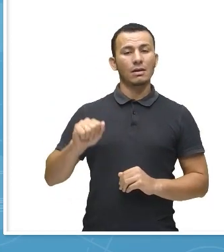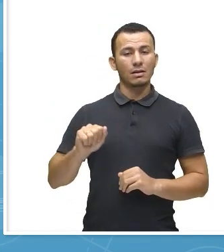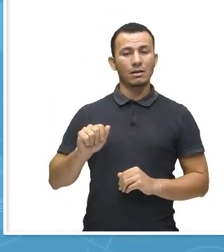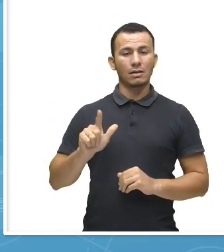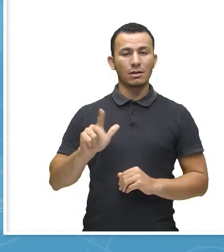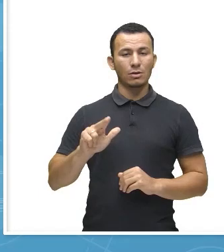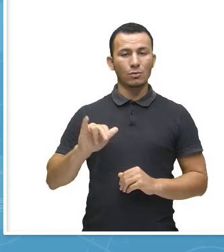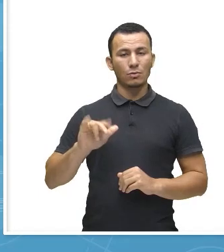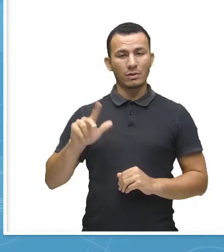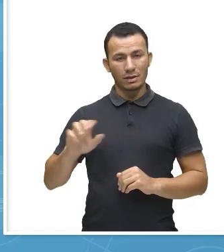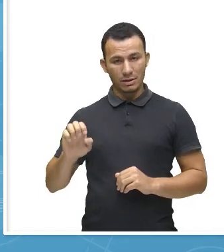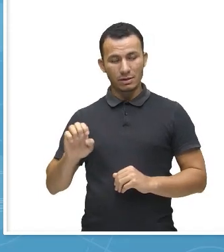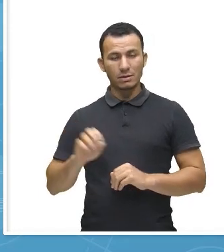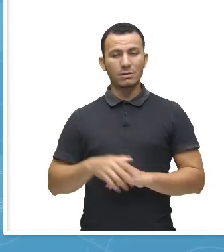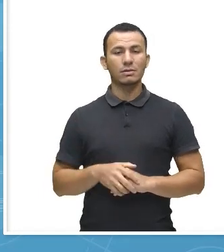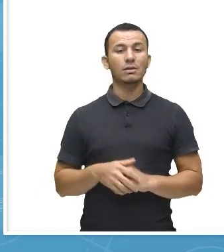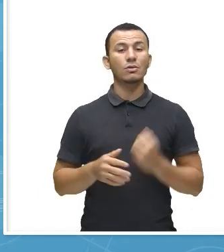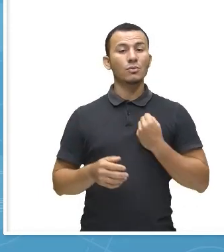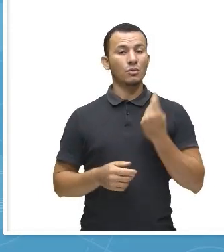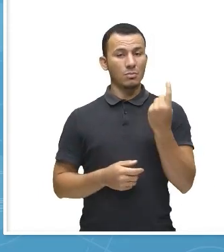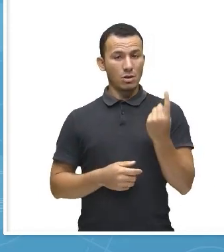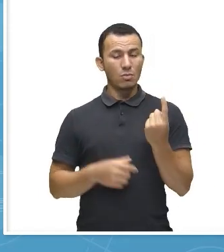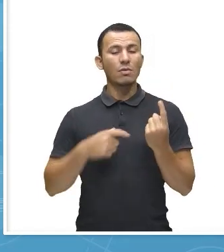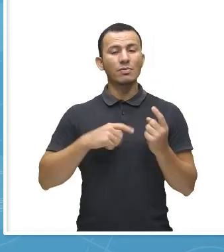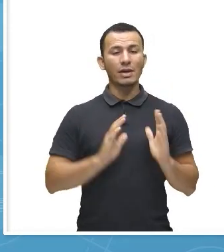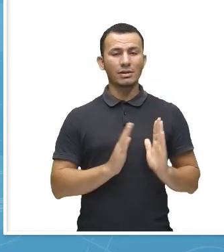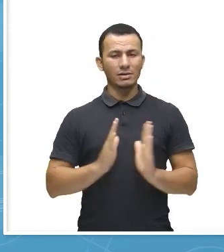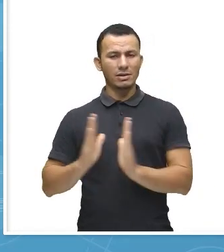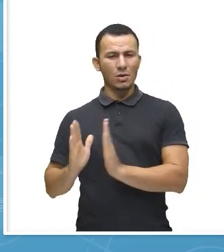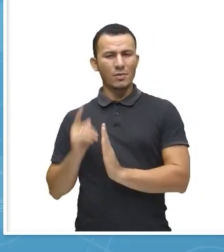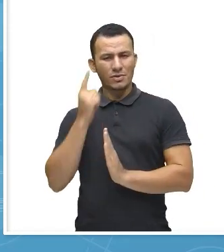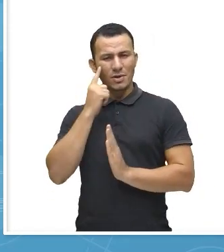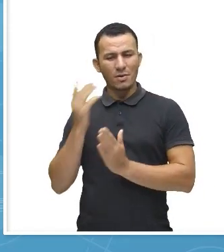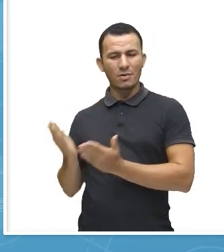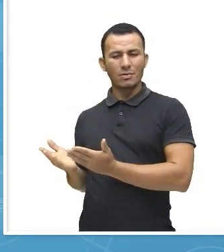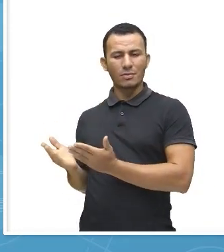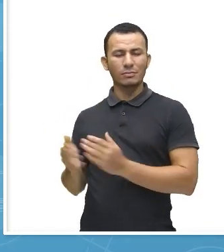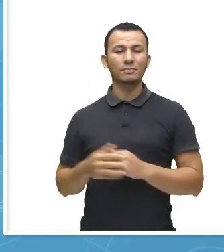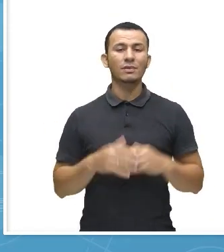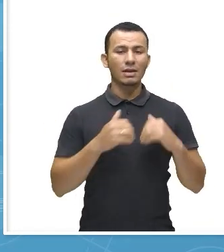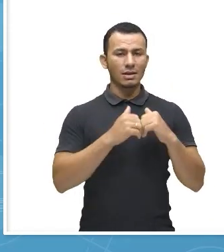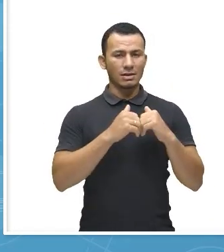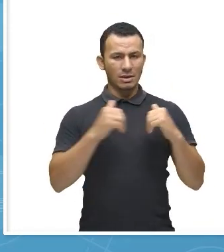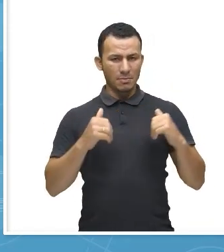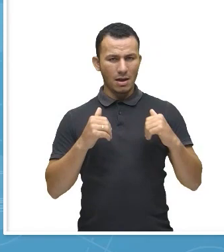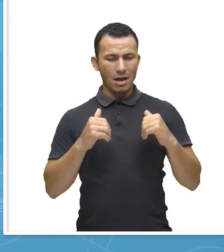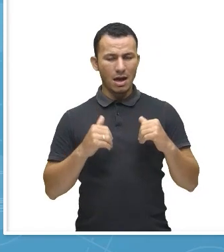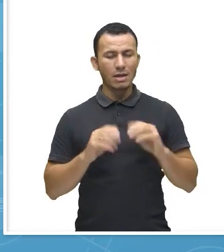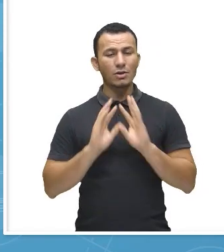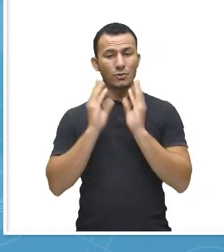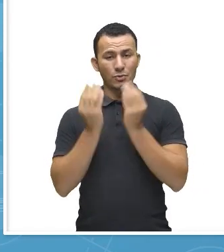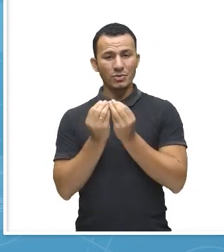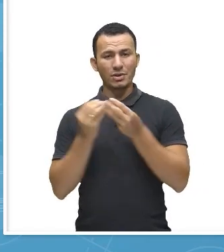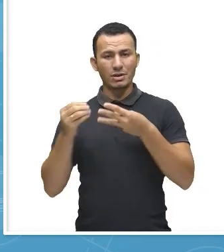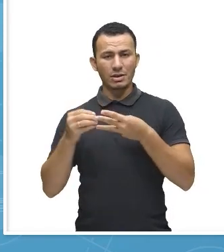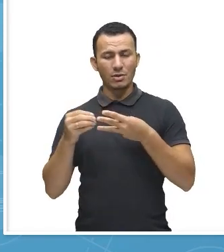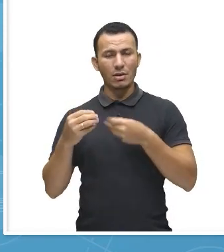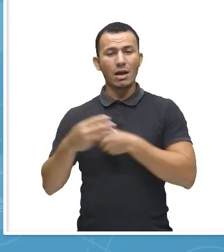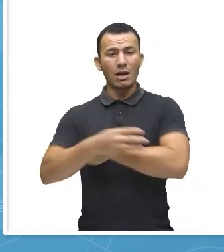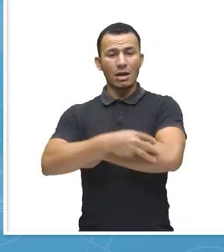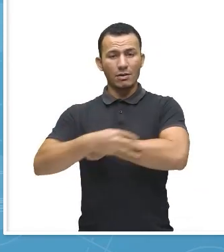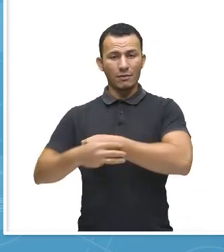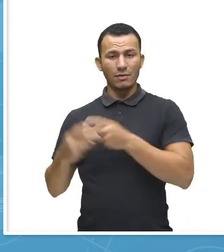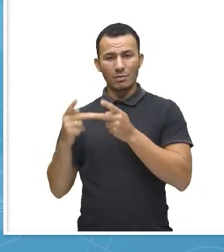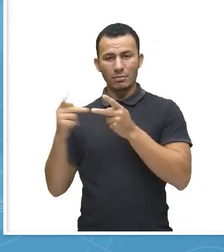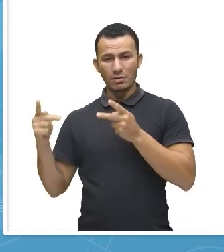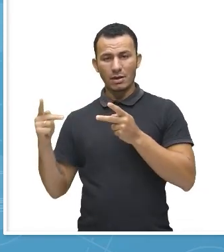primeira questão, né? Olha só, a sequência que ela trouxe de respostas, então, separadas, substância celular e fibras proteicas. E na questão